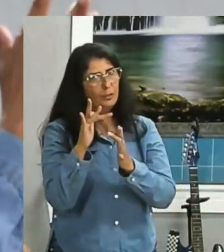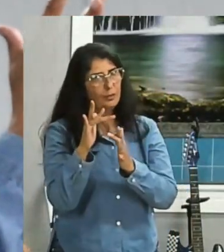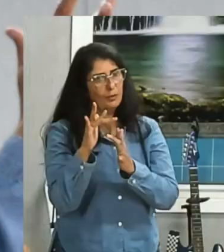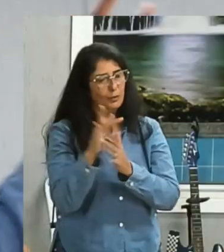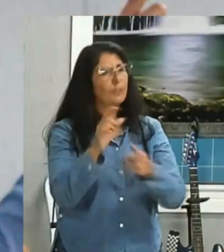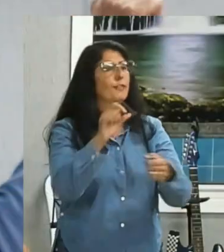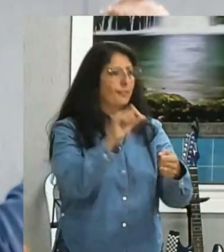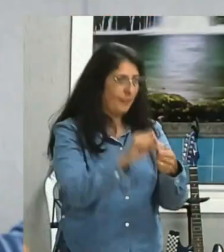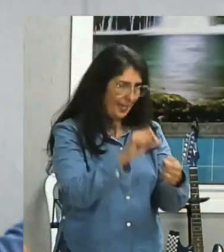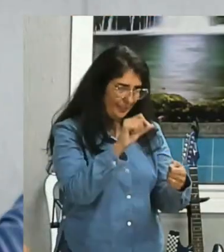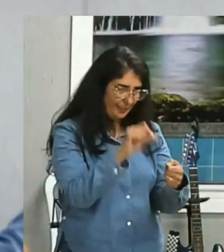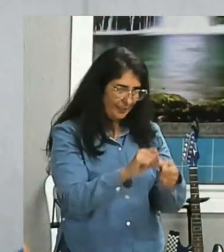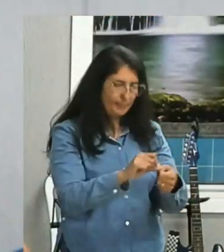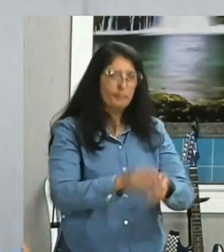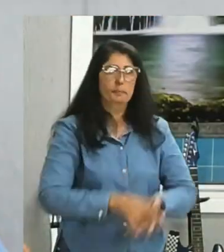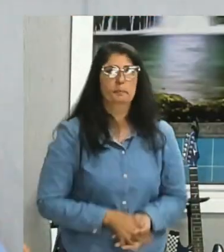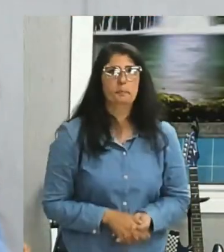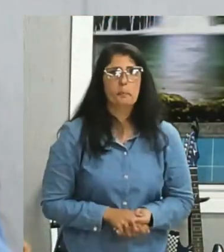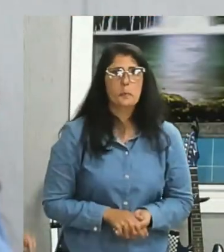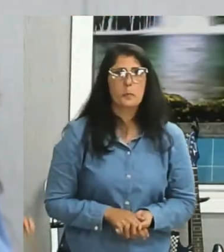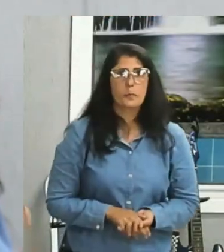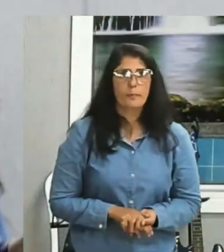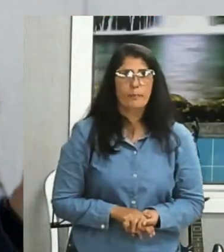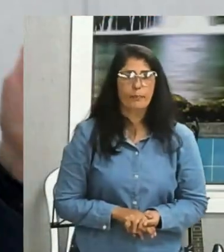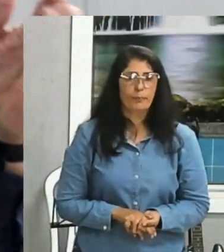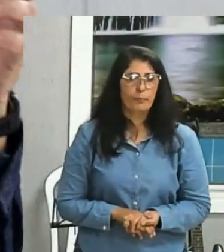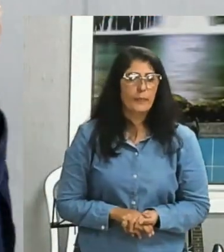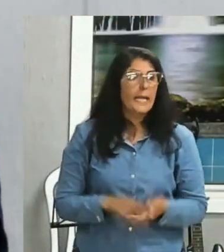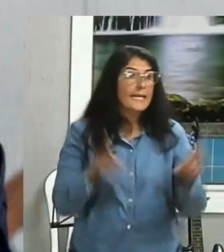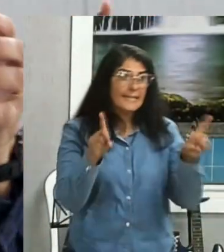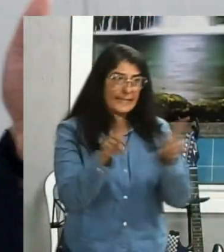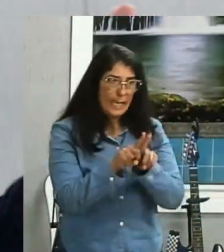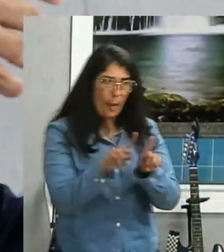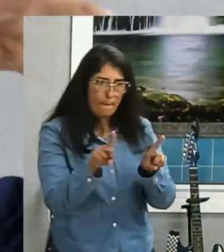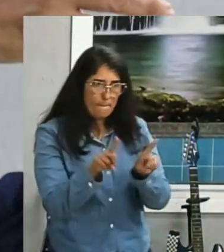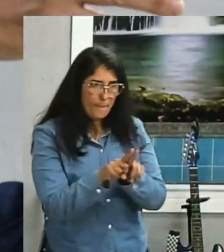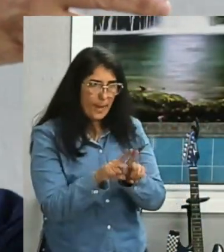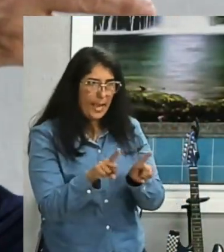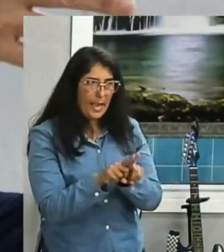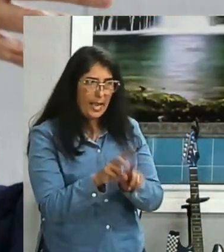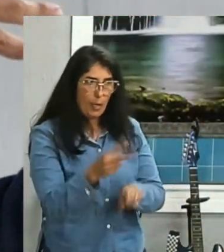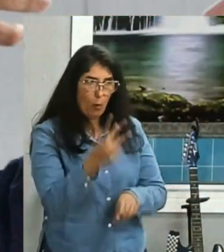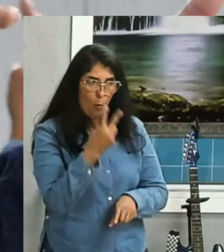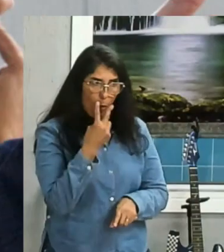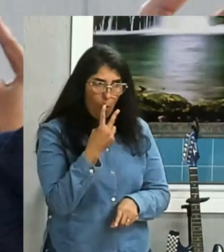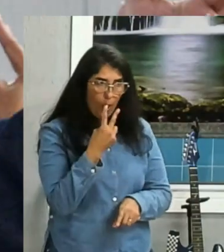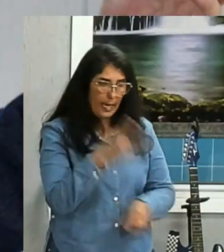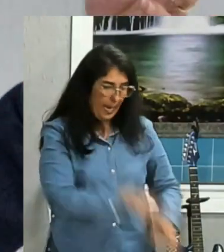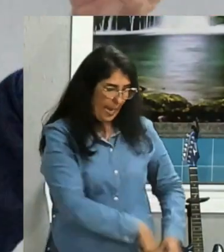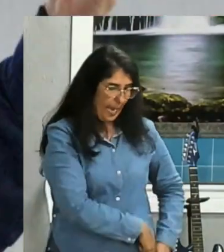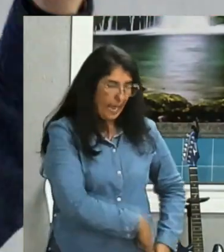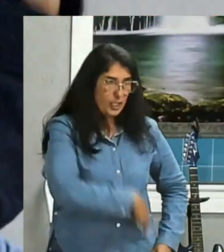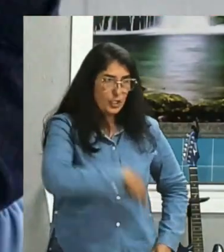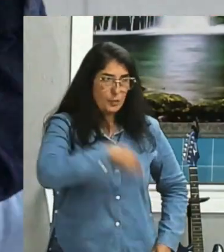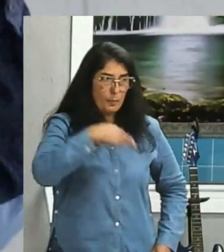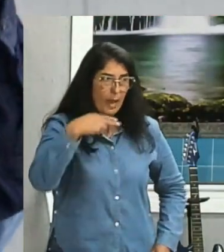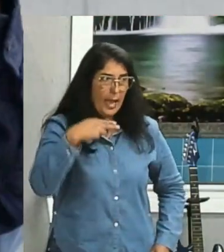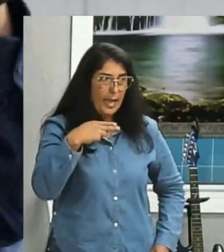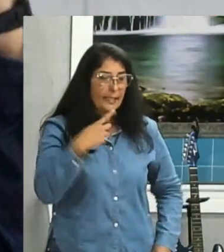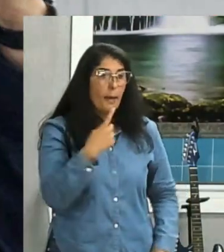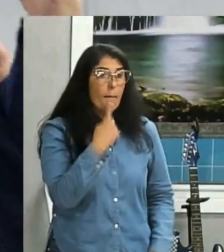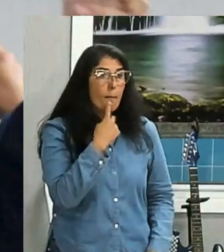ele faz. Da boca de Jesus sai uma espada de 2 gumes.